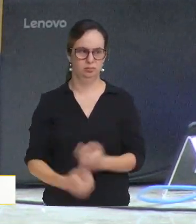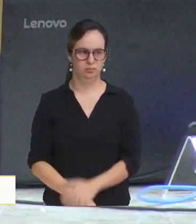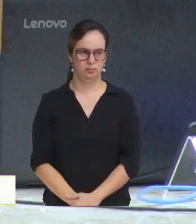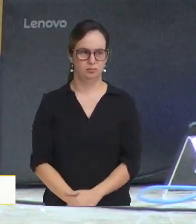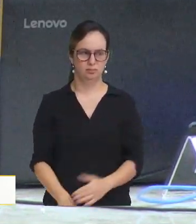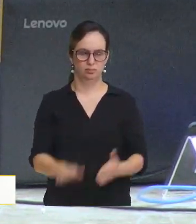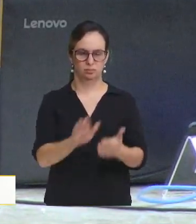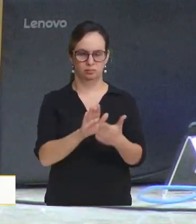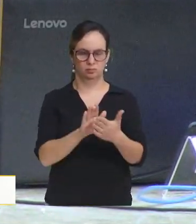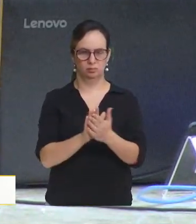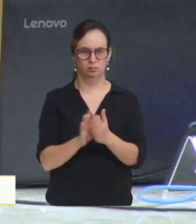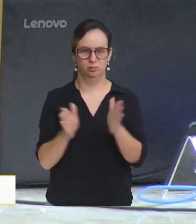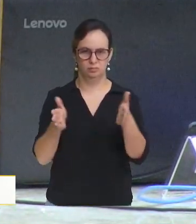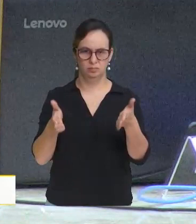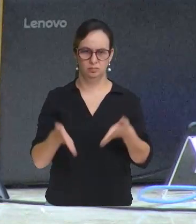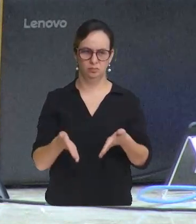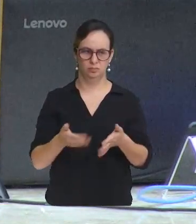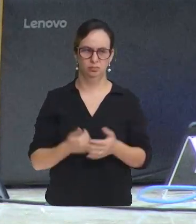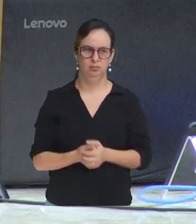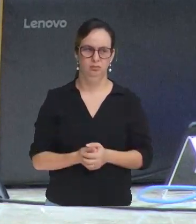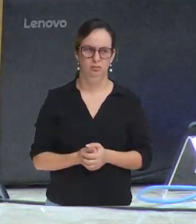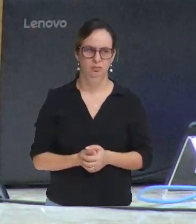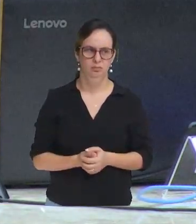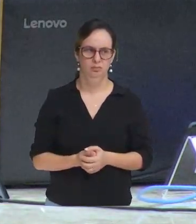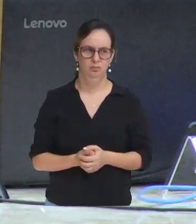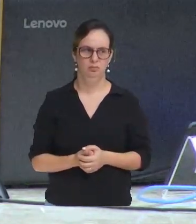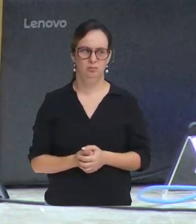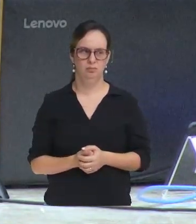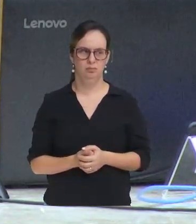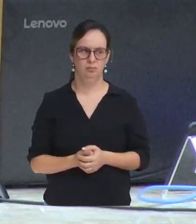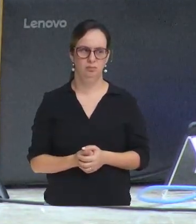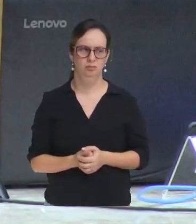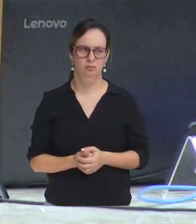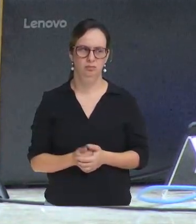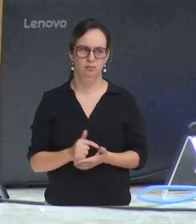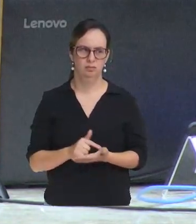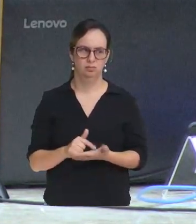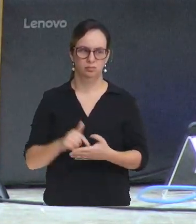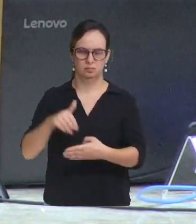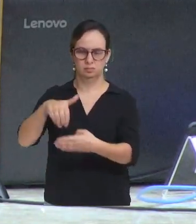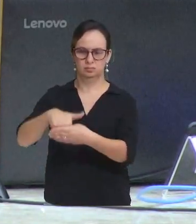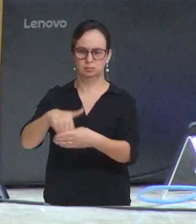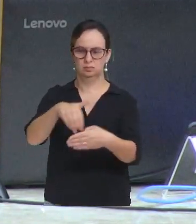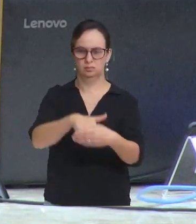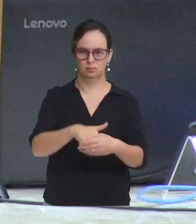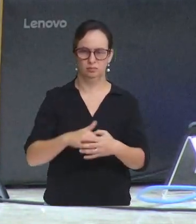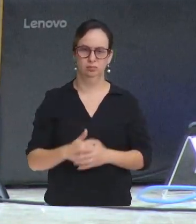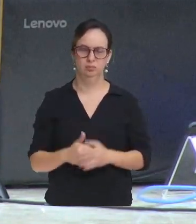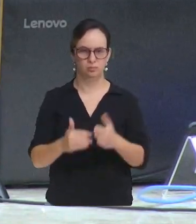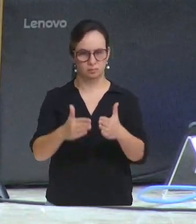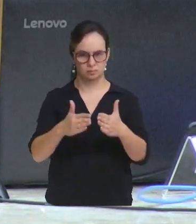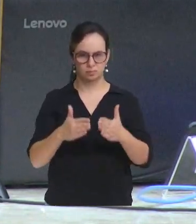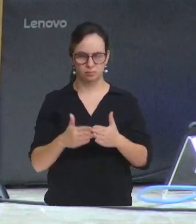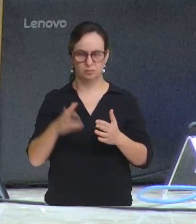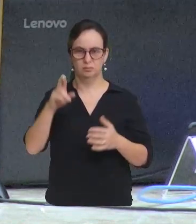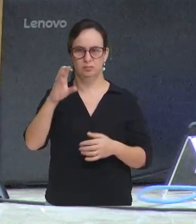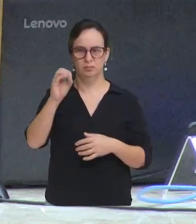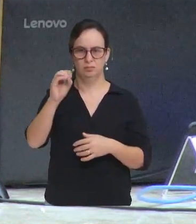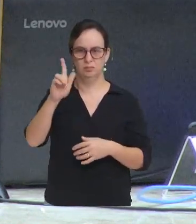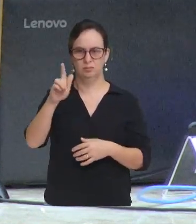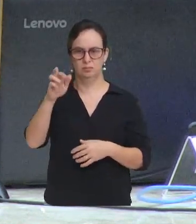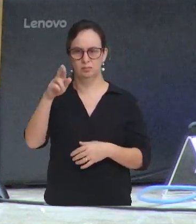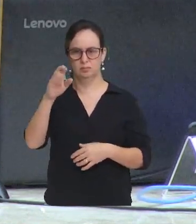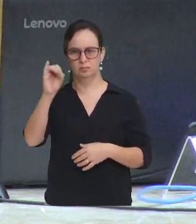Passaremos então a uma votação simbólica sobre o requerimento anterior formulado pelo vereador Rogério Garcia do